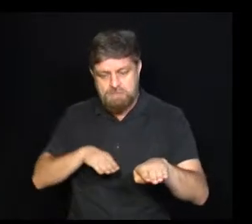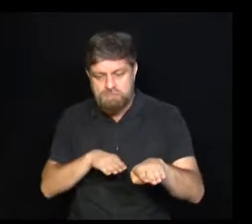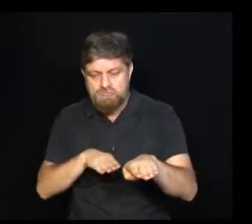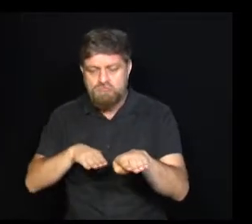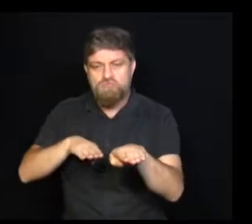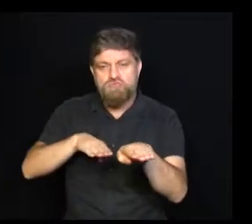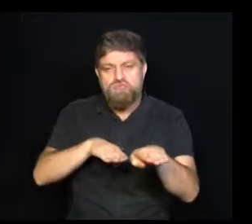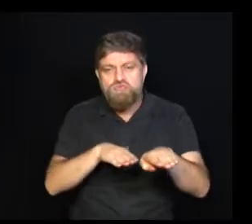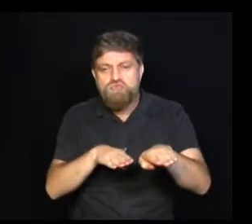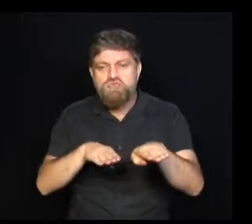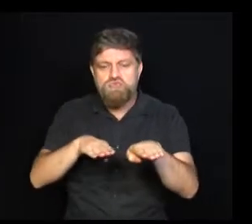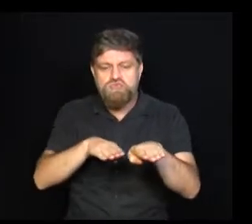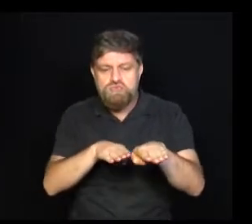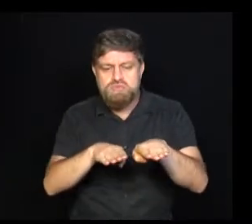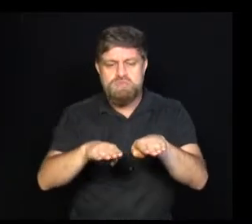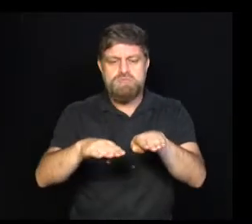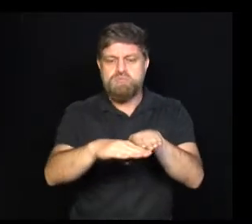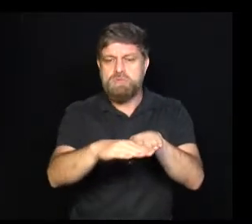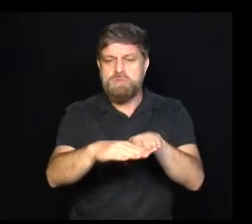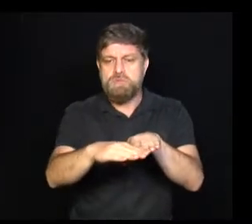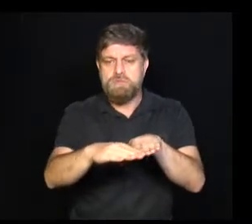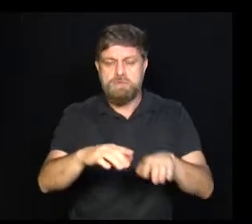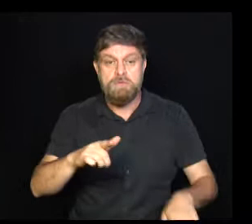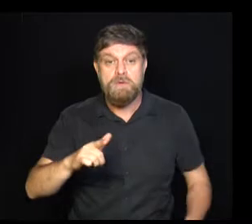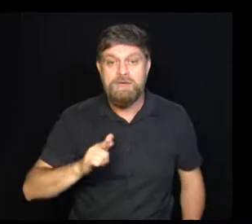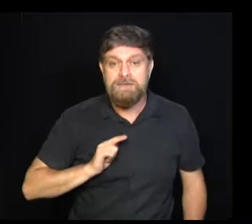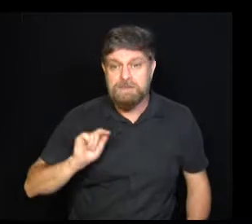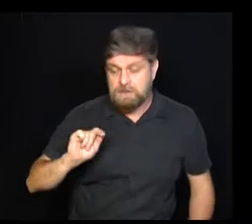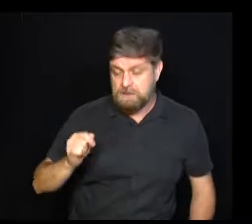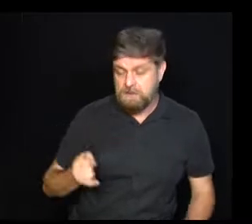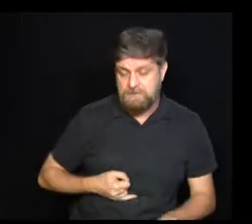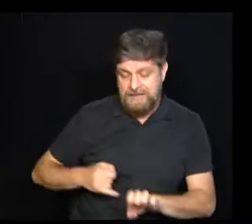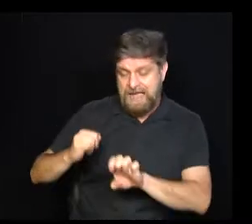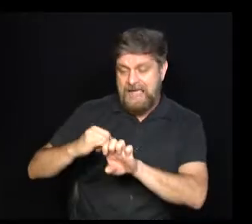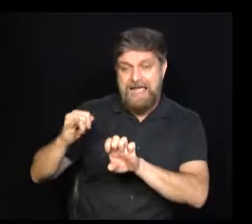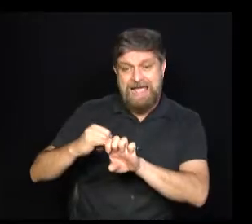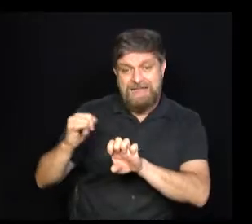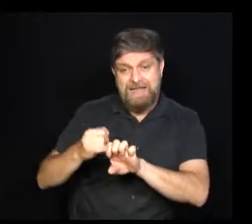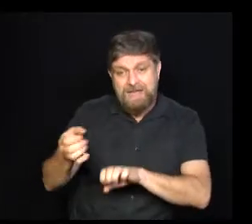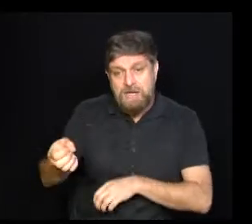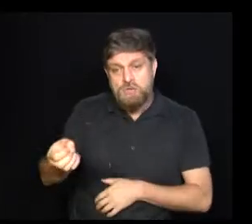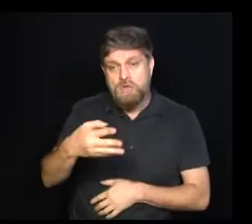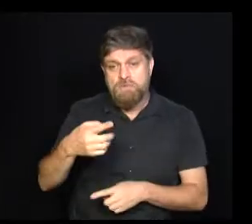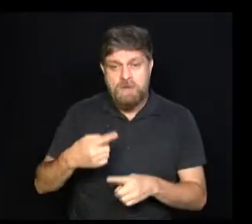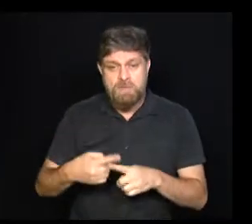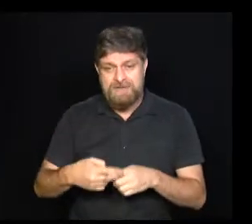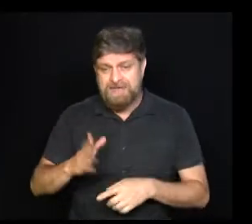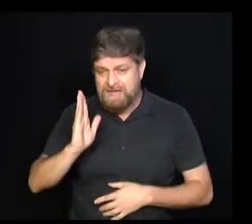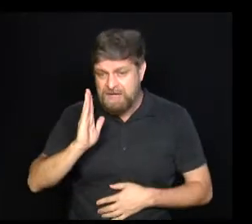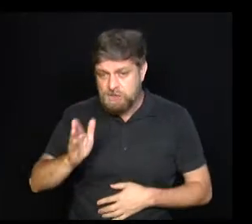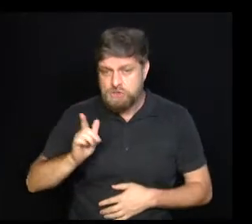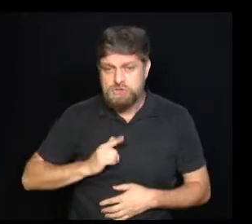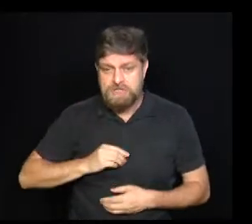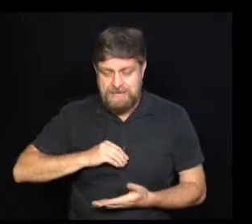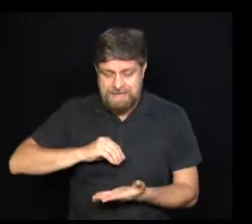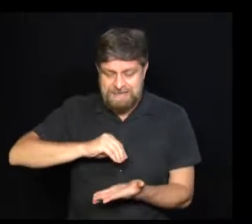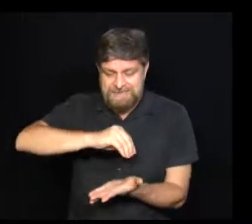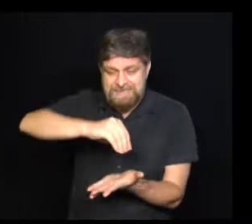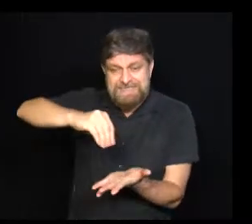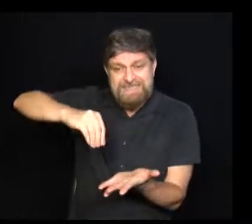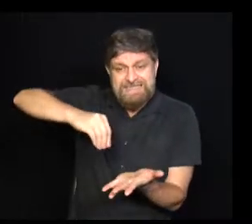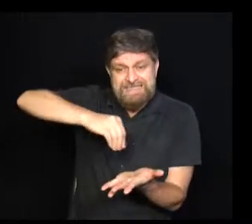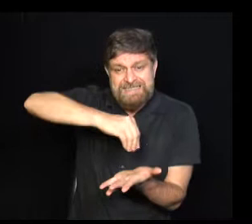ao ônibus. Como eu disse, é uma inovação porque a solicitação é georreferenciada.